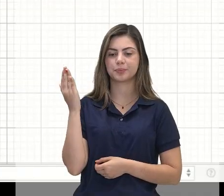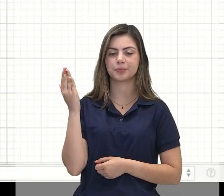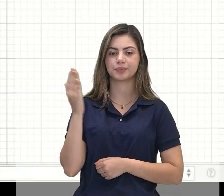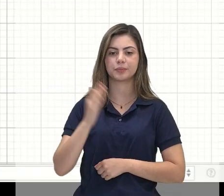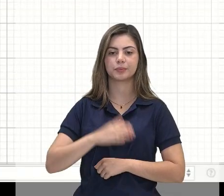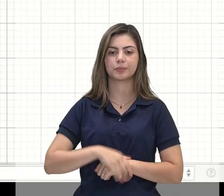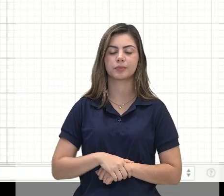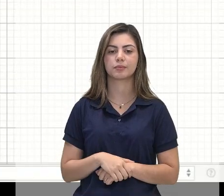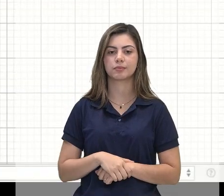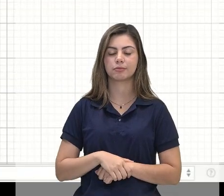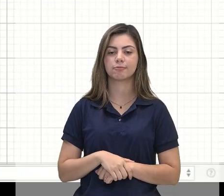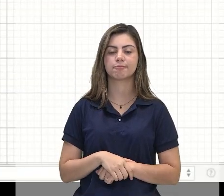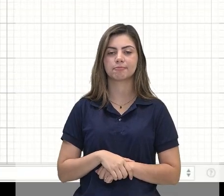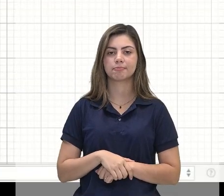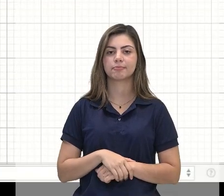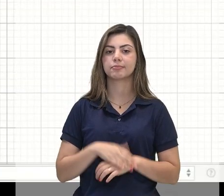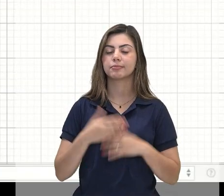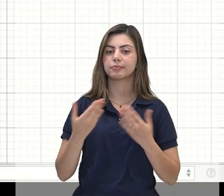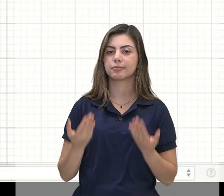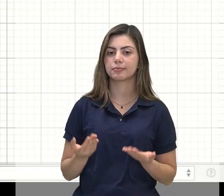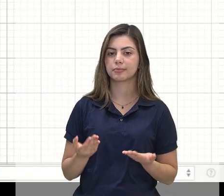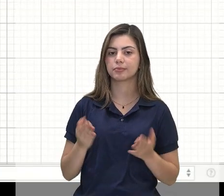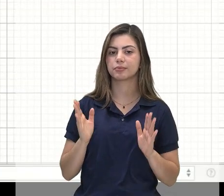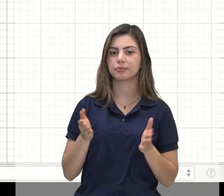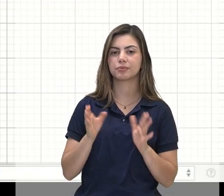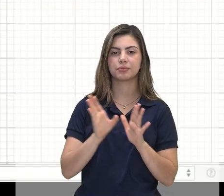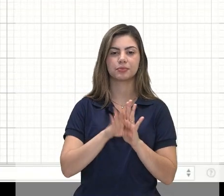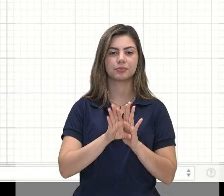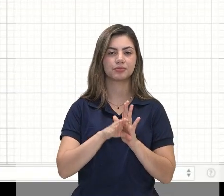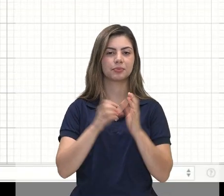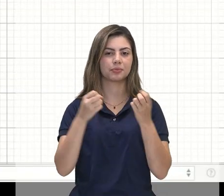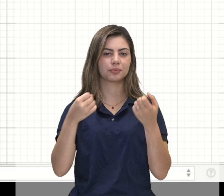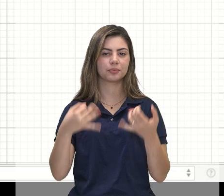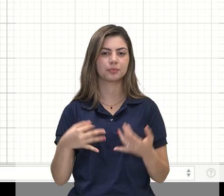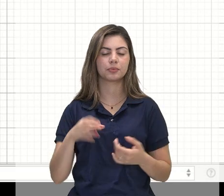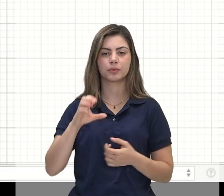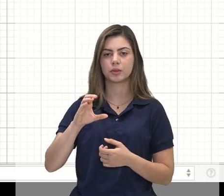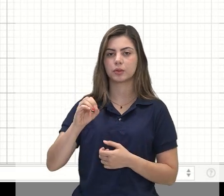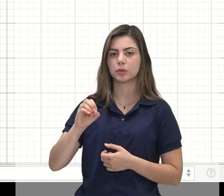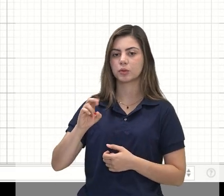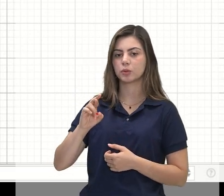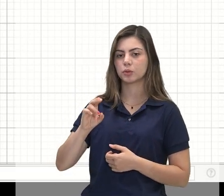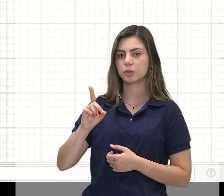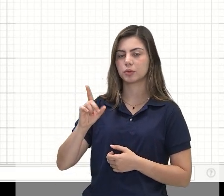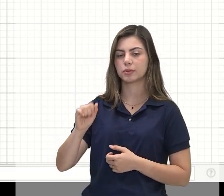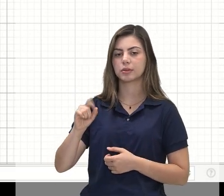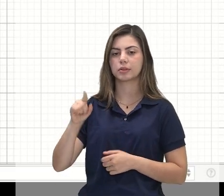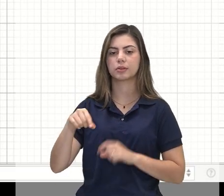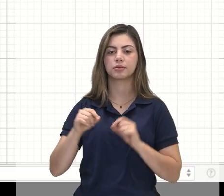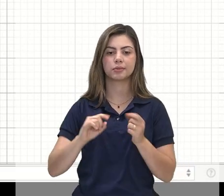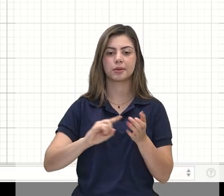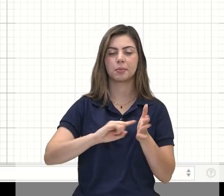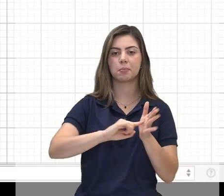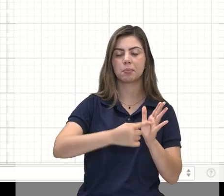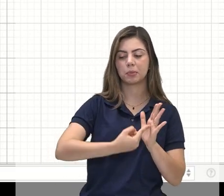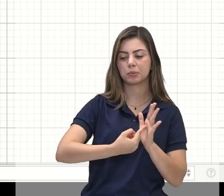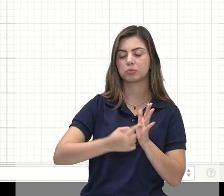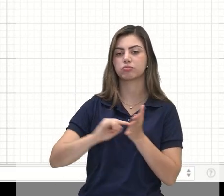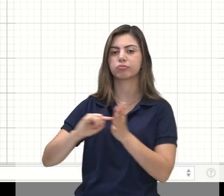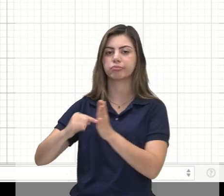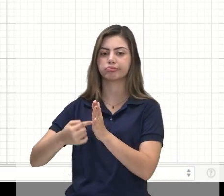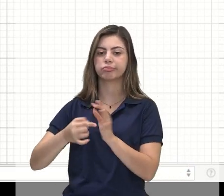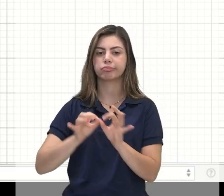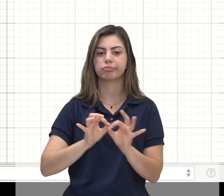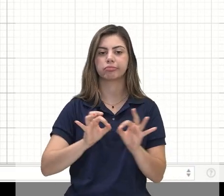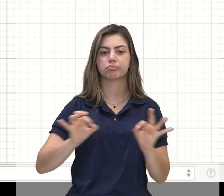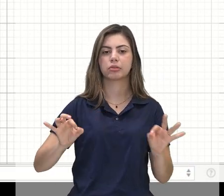Pois bem, queridos alunos, então, conforme a definição que vimos agora de corda, né, é qualquer segmento que sai de uma extremidade da circunferência à outra. Então,